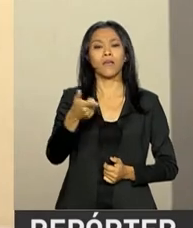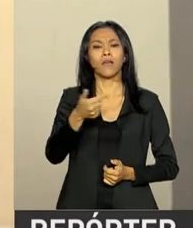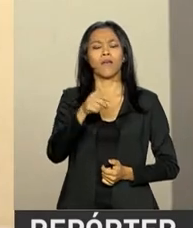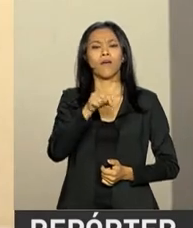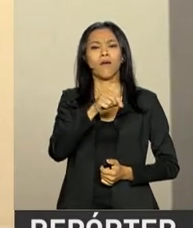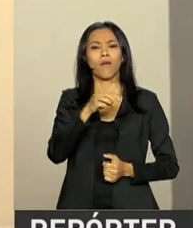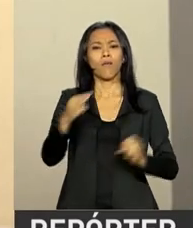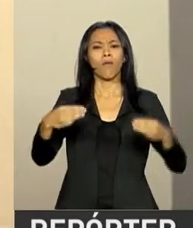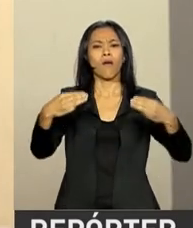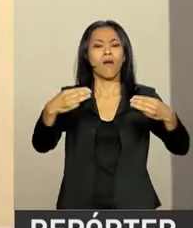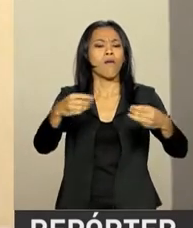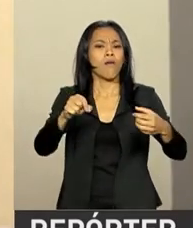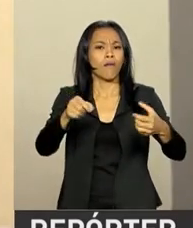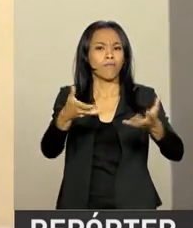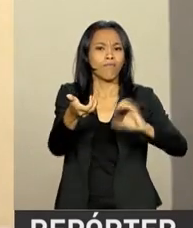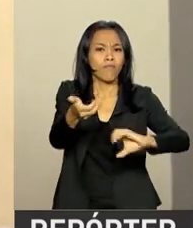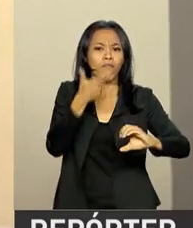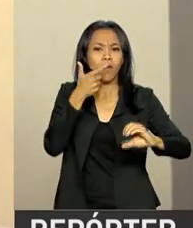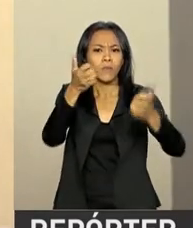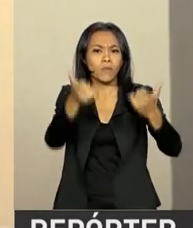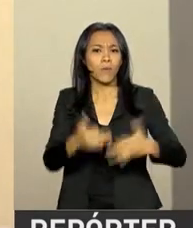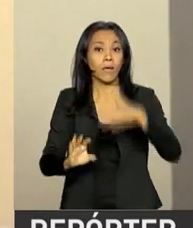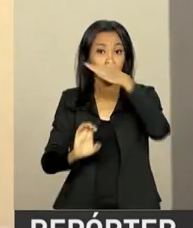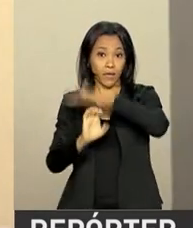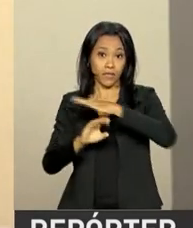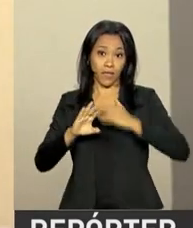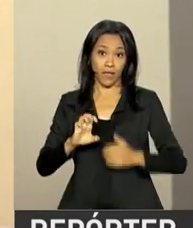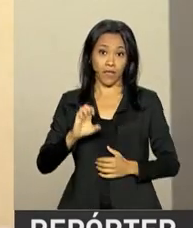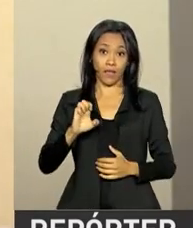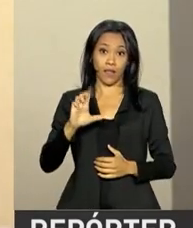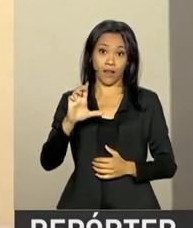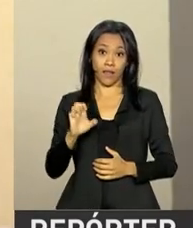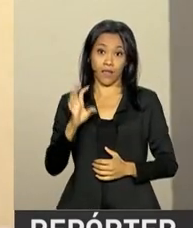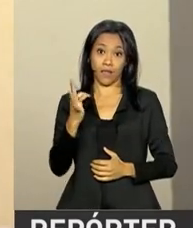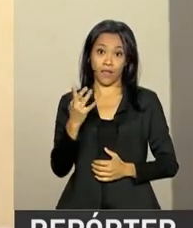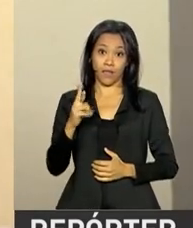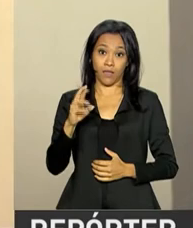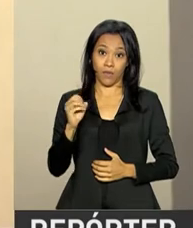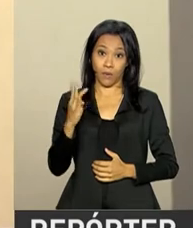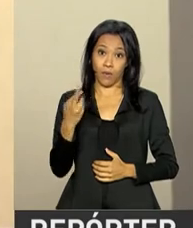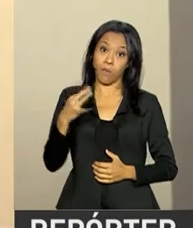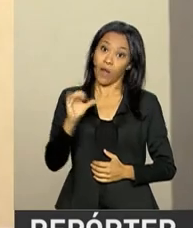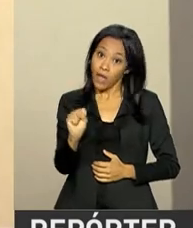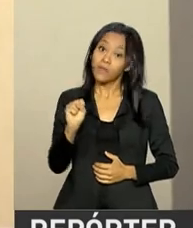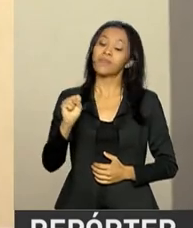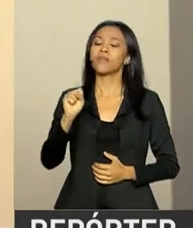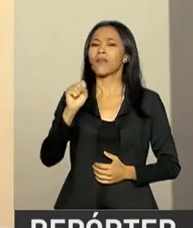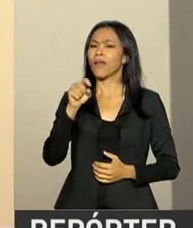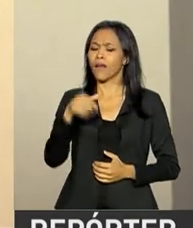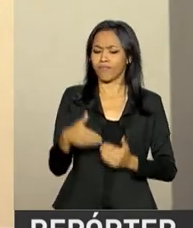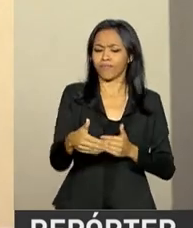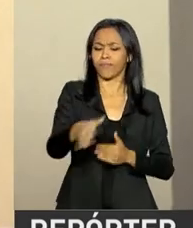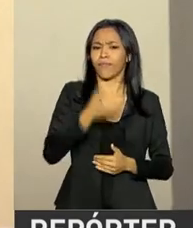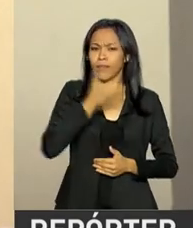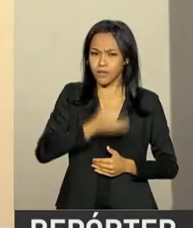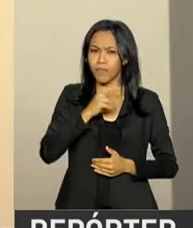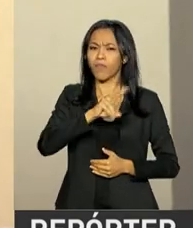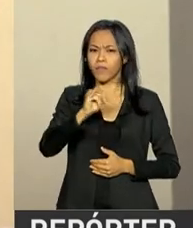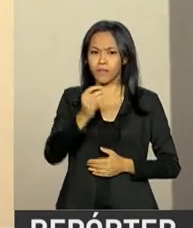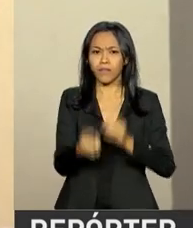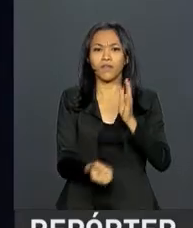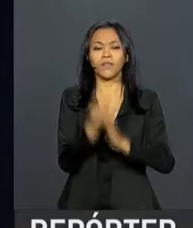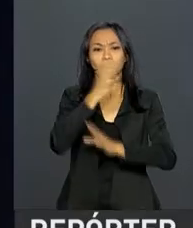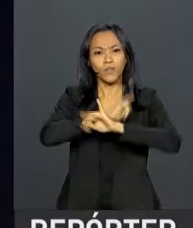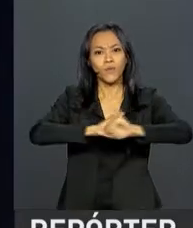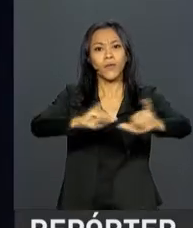Oliveira, também falou sobre a Eletrobras. Ele disse que a expectativa é que até dezembro seja lançada a oferta pública de capital da